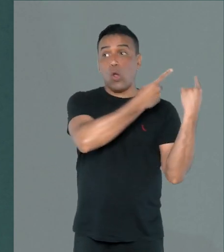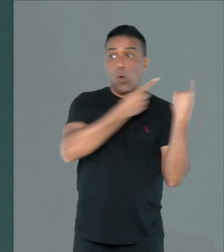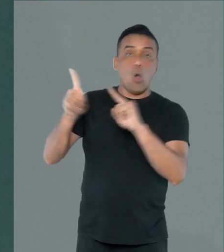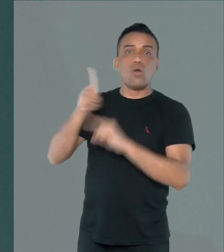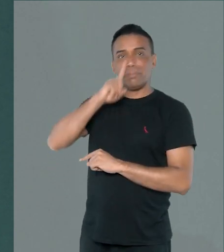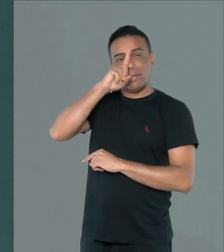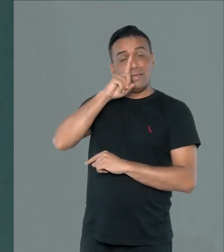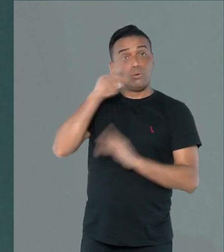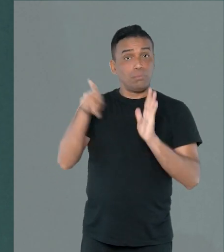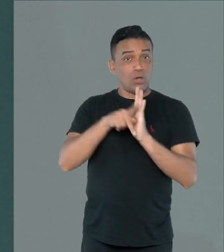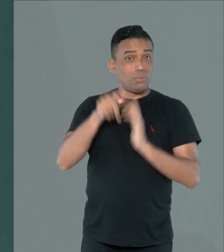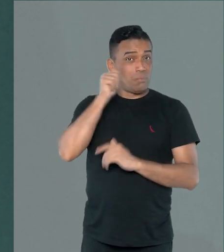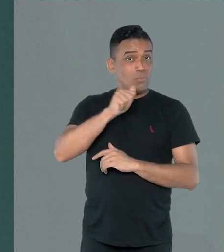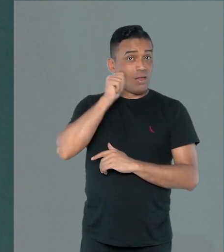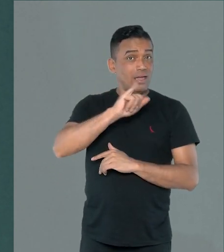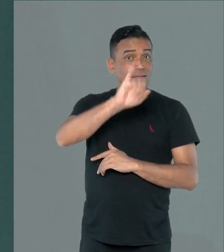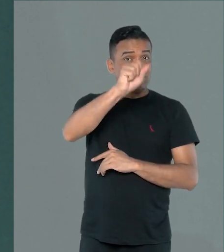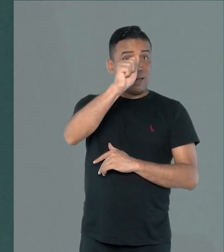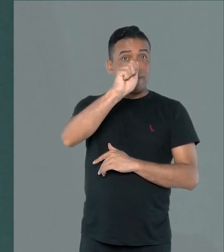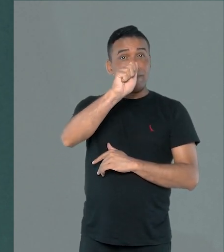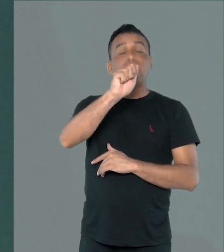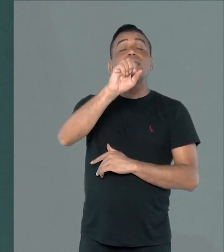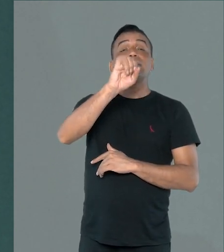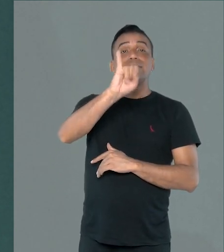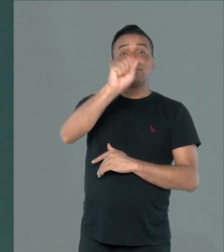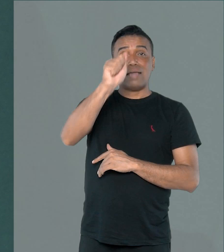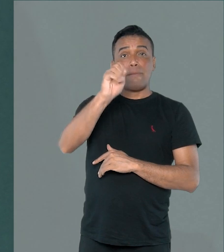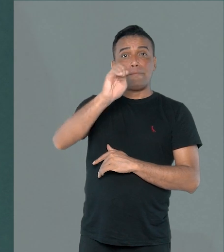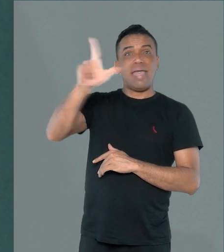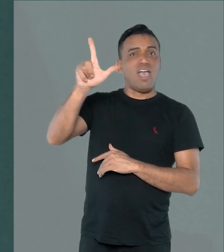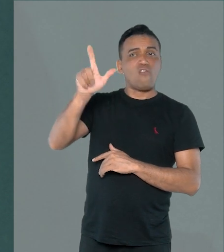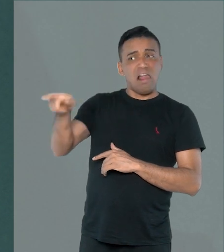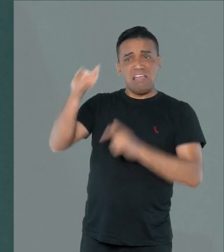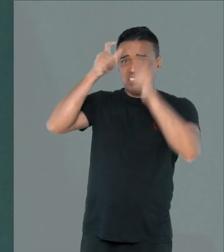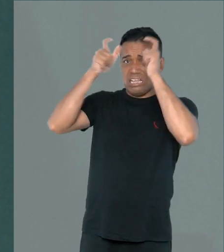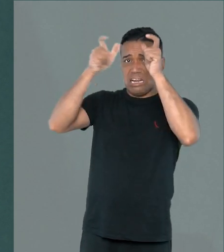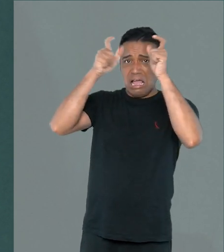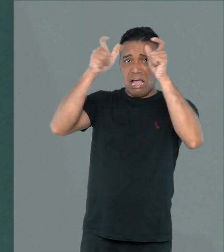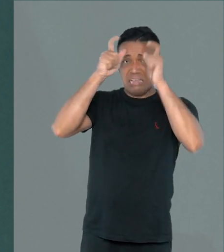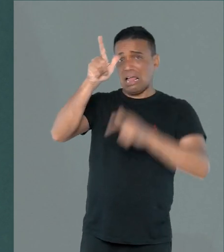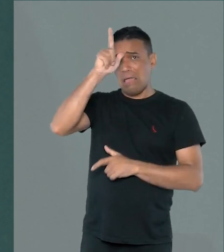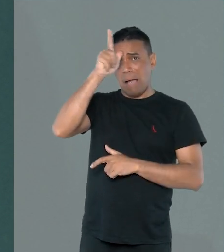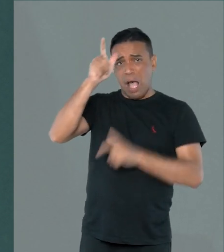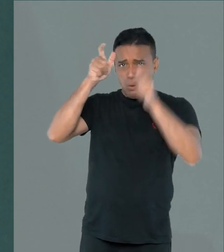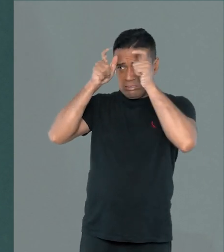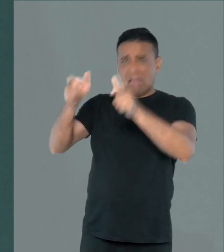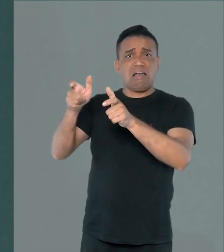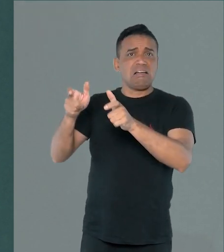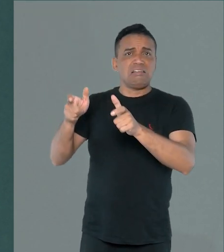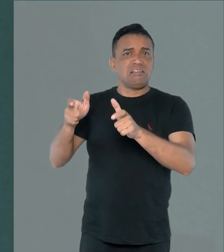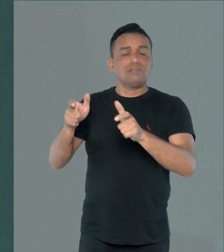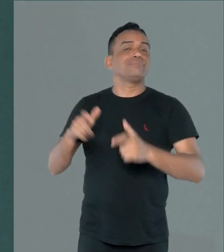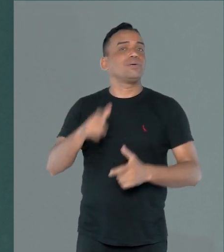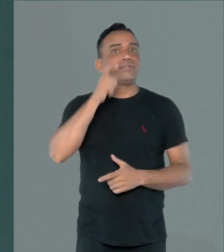Eles são Satanás. Eles são o diabo, das palavras dela. Então, é interessante a gente ver como a igreja, nesse momento, tem